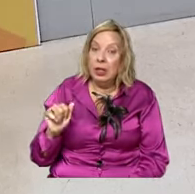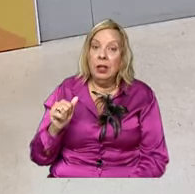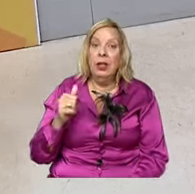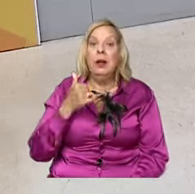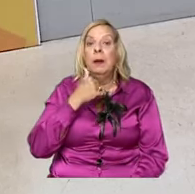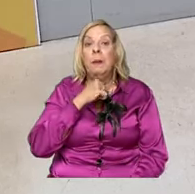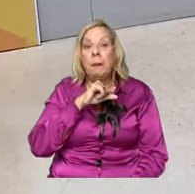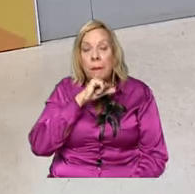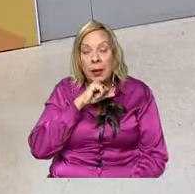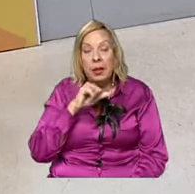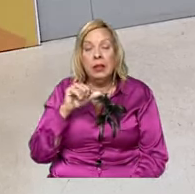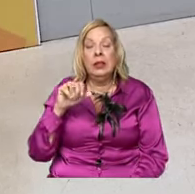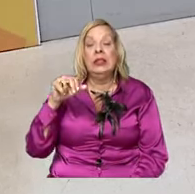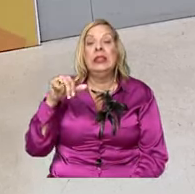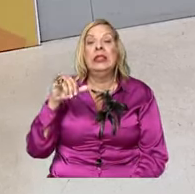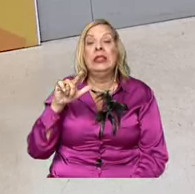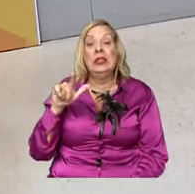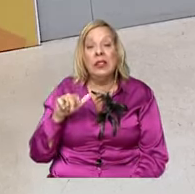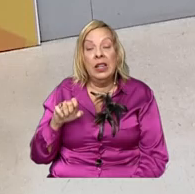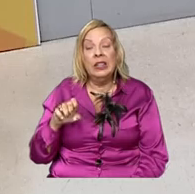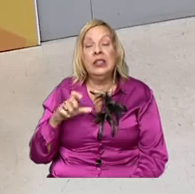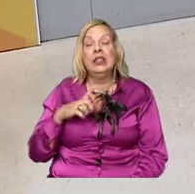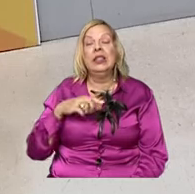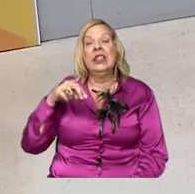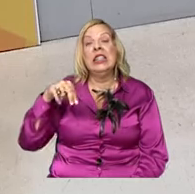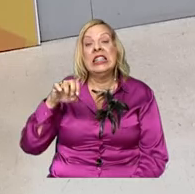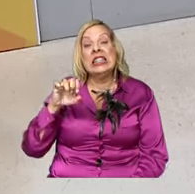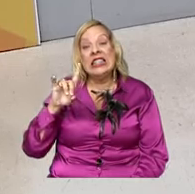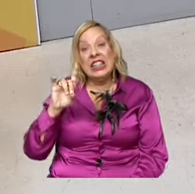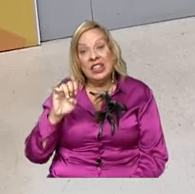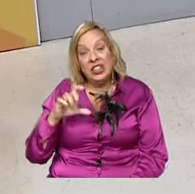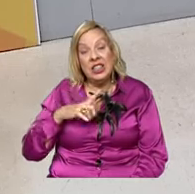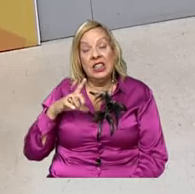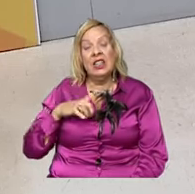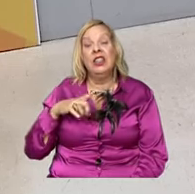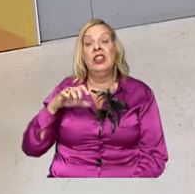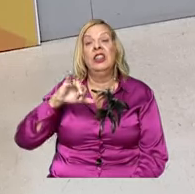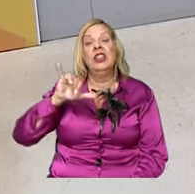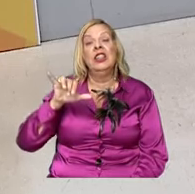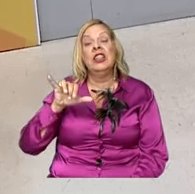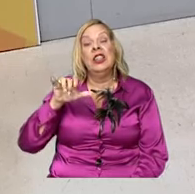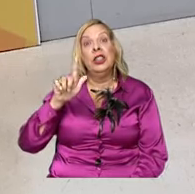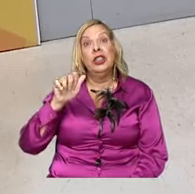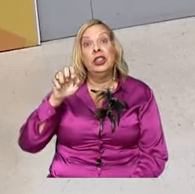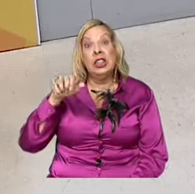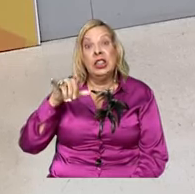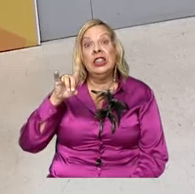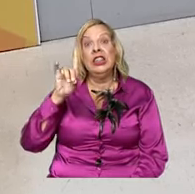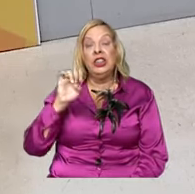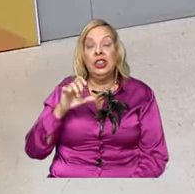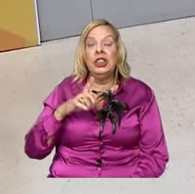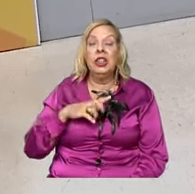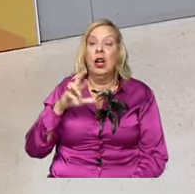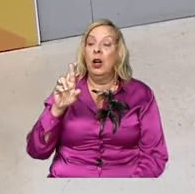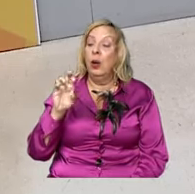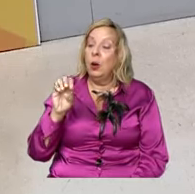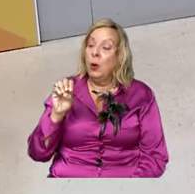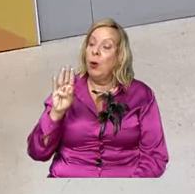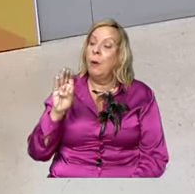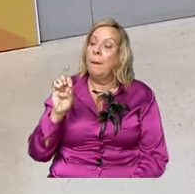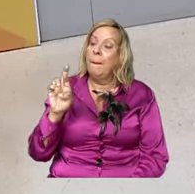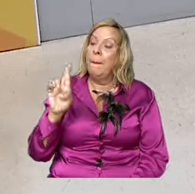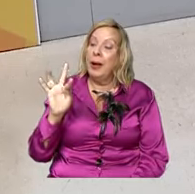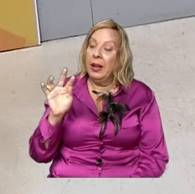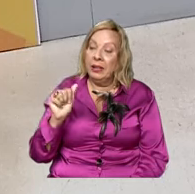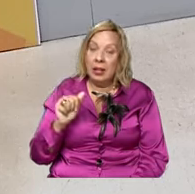mãe do Coxinha, Dona Neide, mãe do Jailson, Dona Genilde, mãe do Alberto, Dona Roberta, mãe do João e Dona Gedalva, mãe